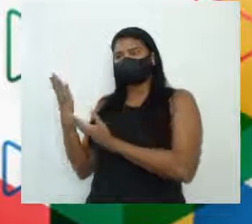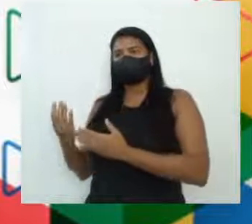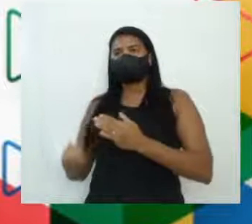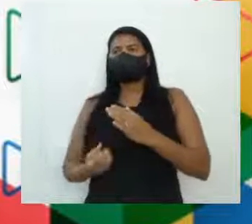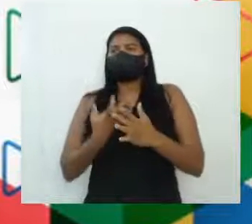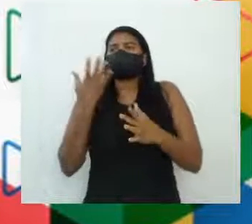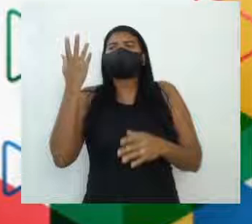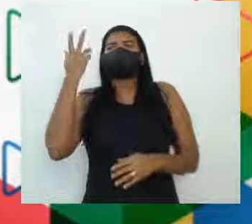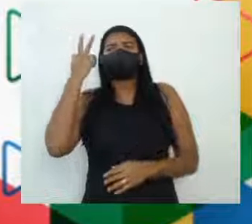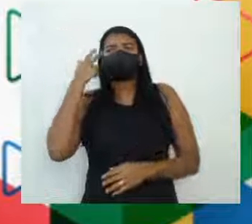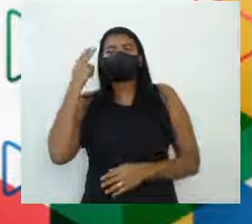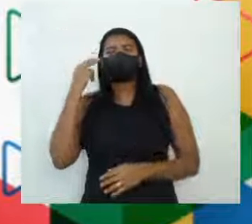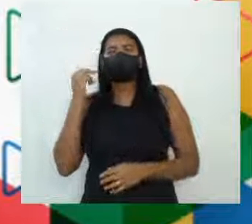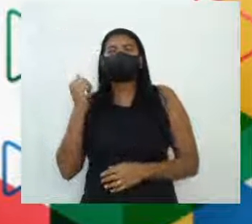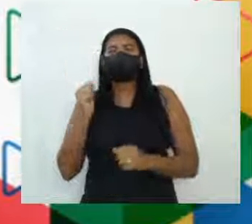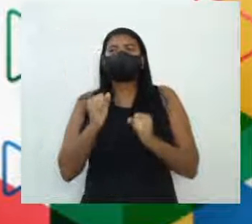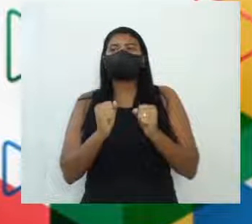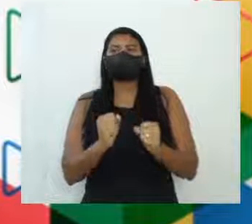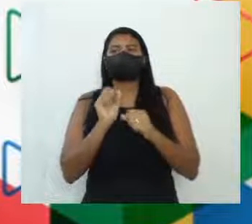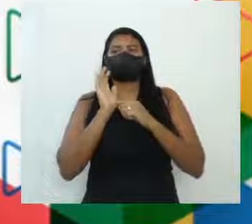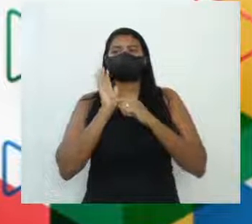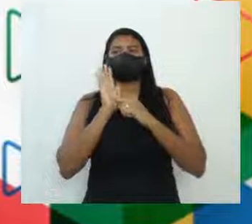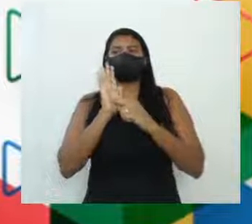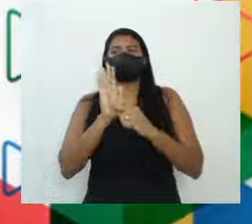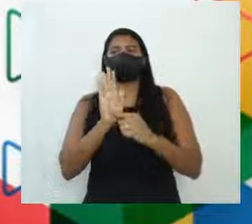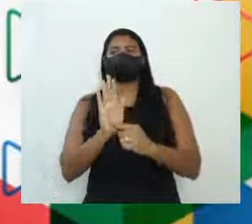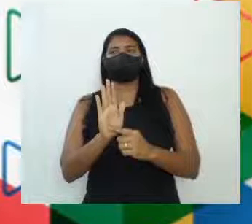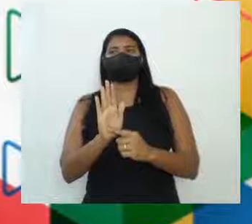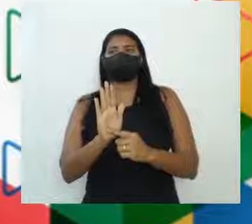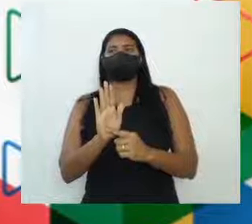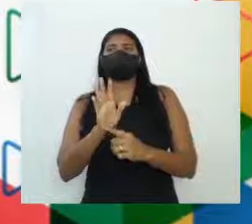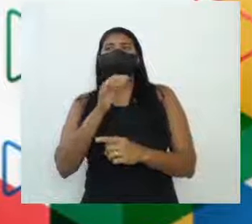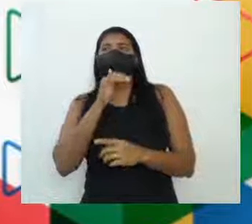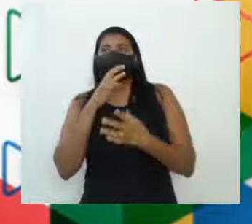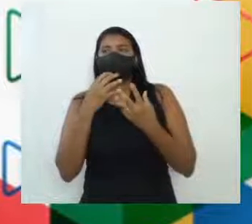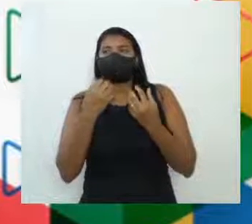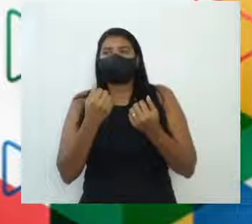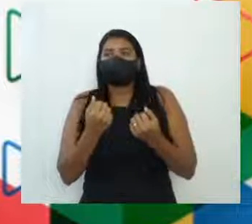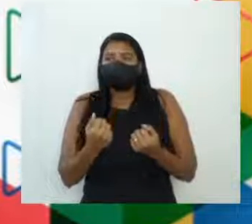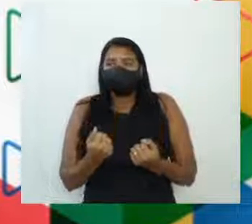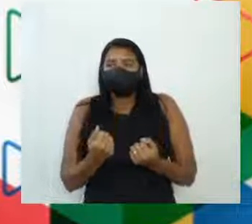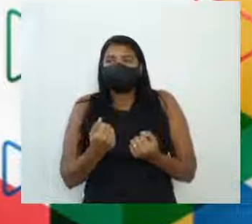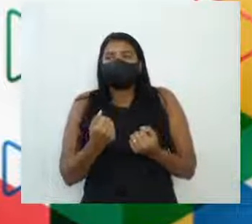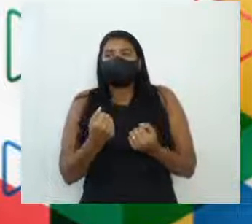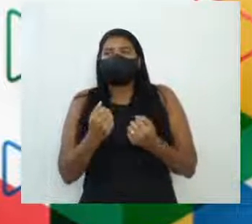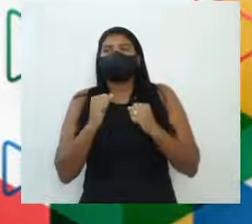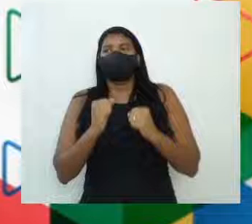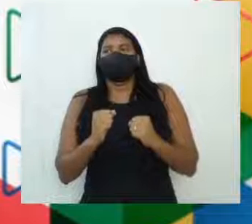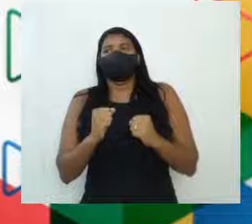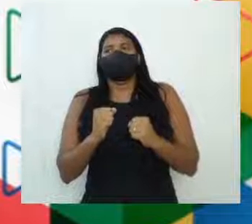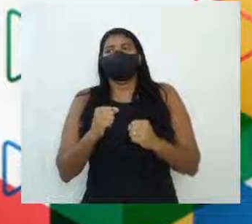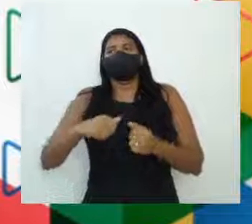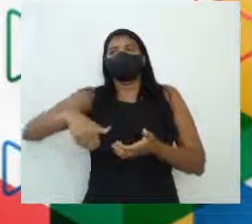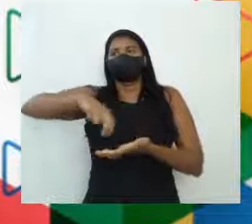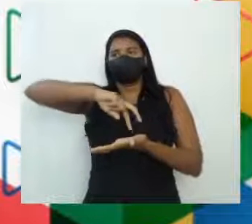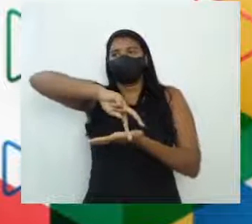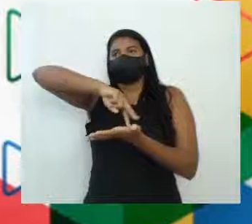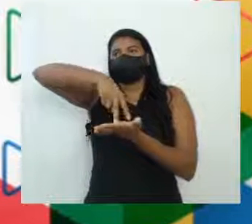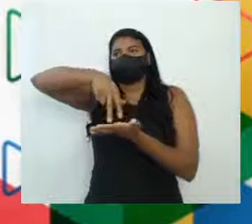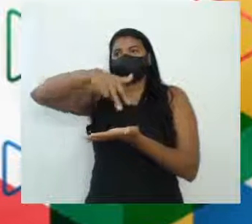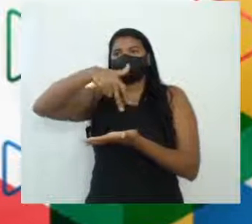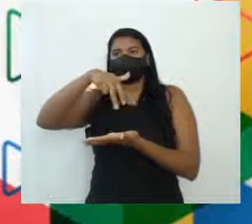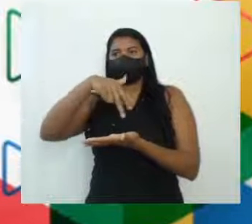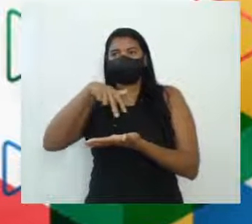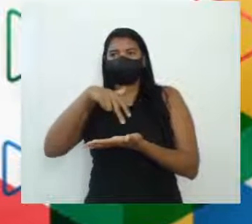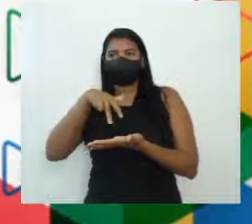natural. Eles podem representar um peso. Os movimentos podem ser em giros